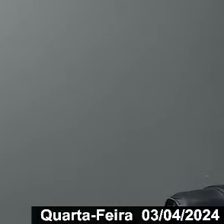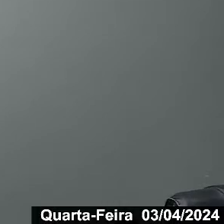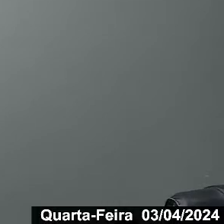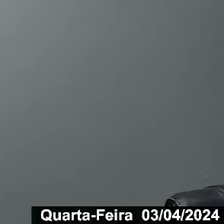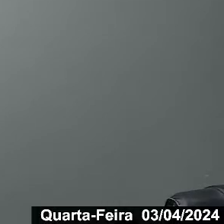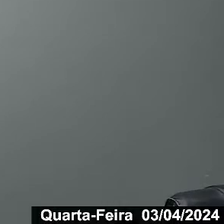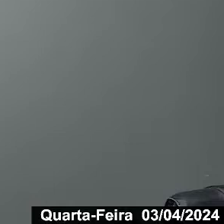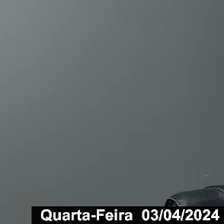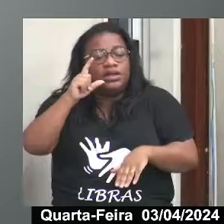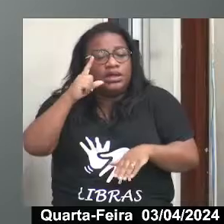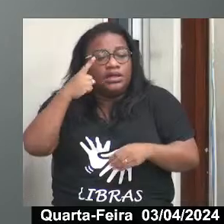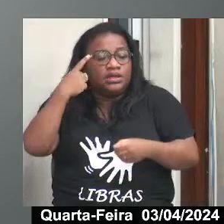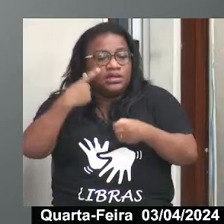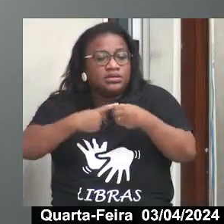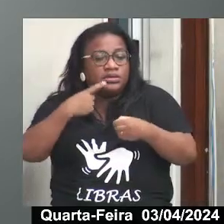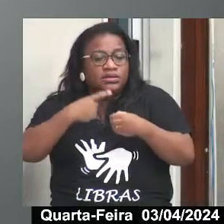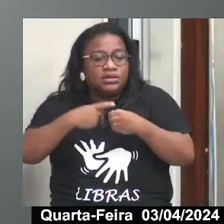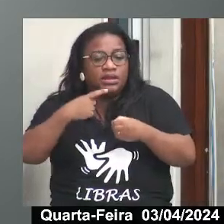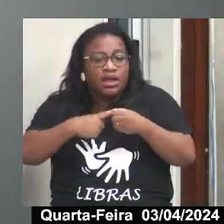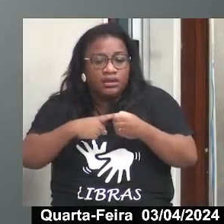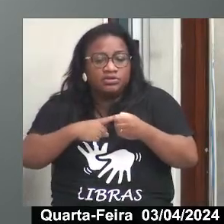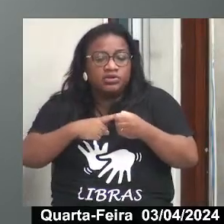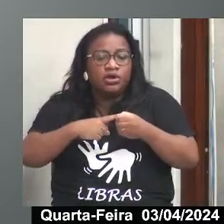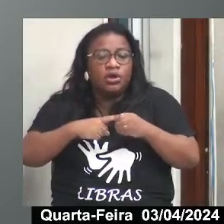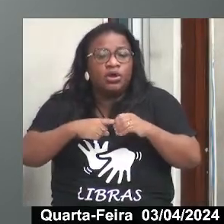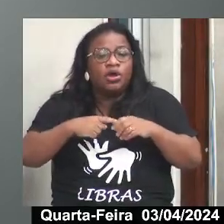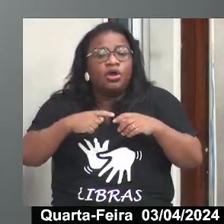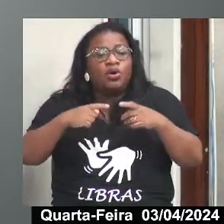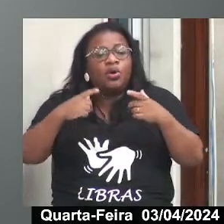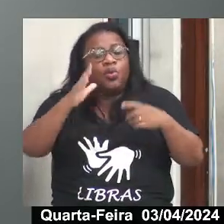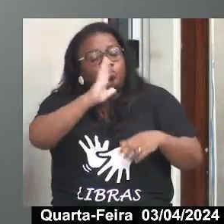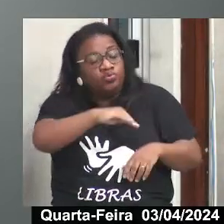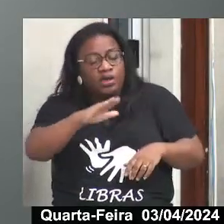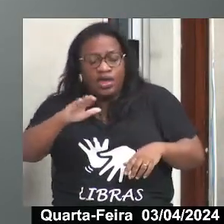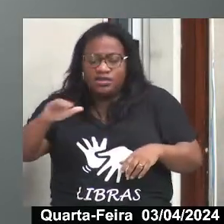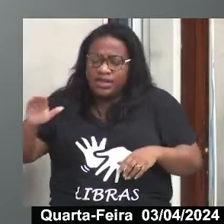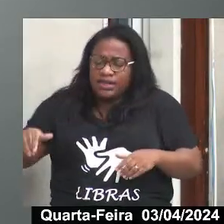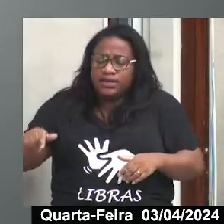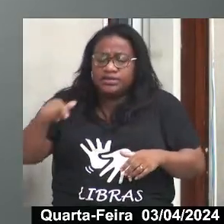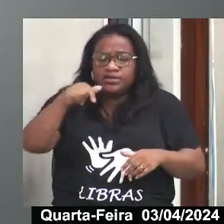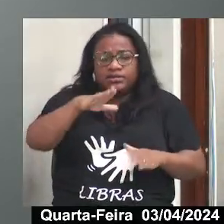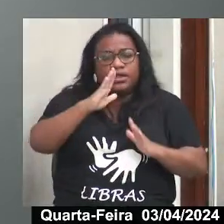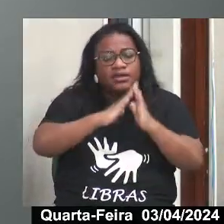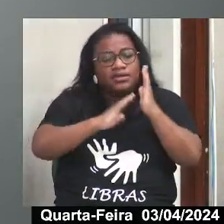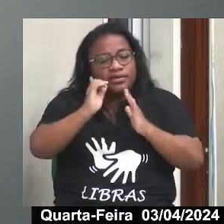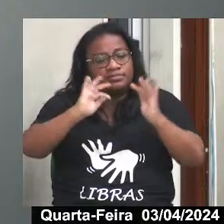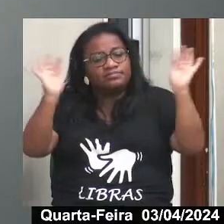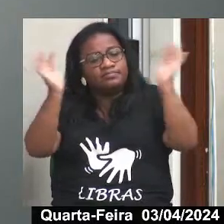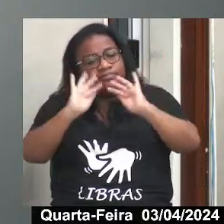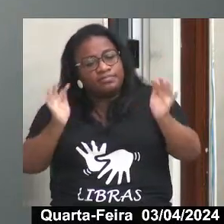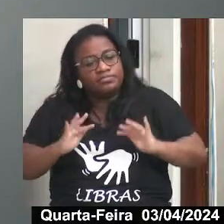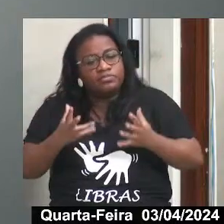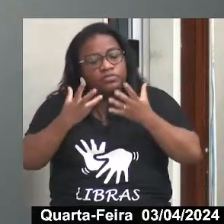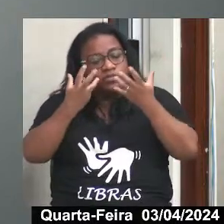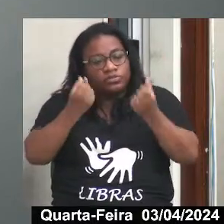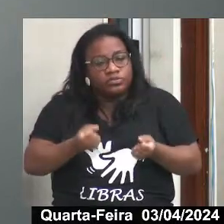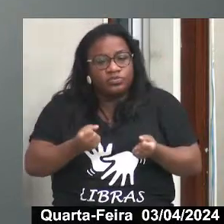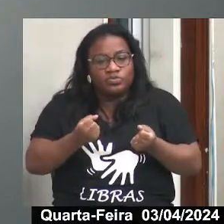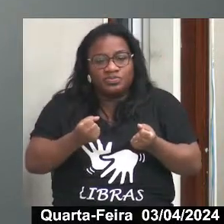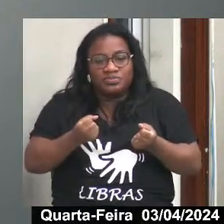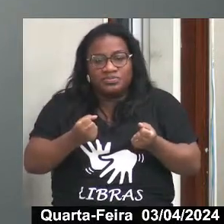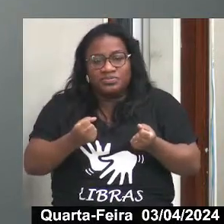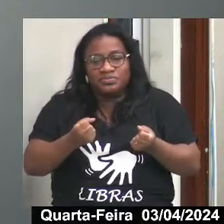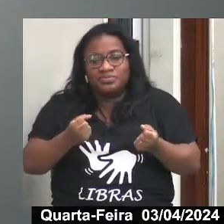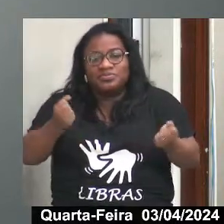cidade, material completo escolar, onde as crianças da nossa cidade são favorecidas com esse